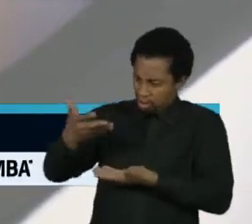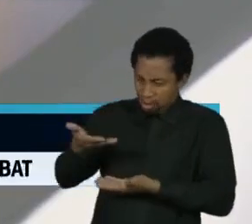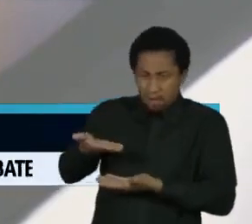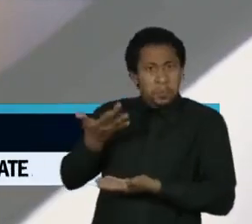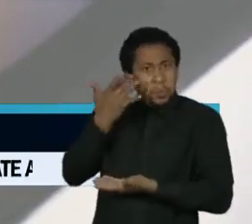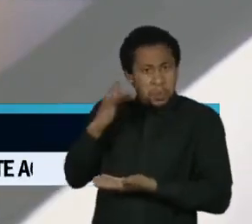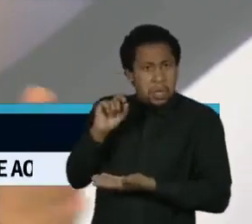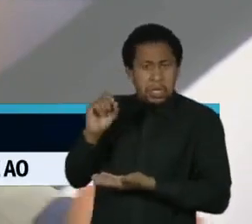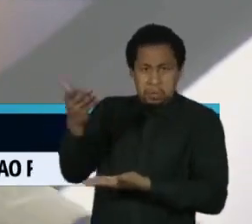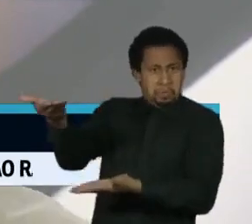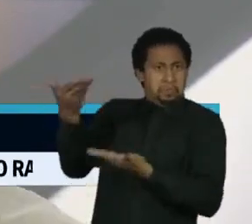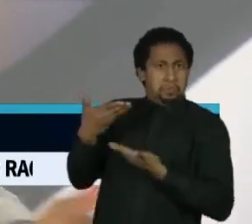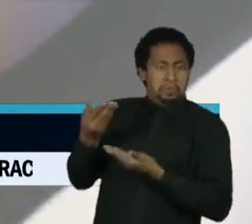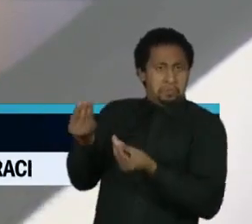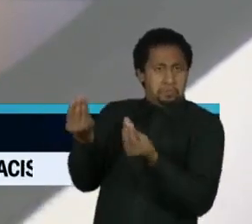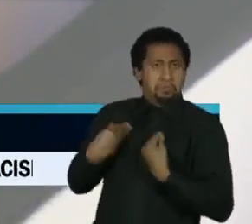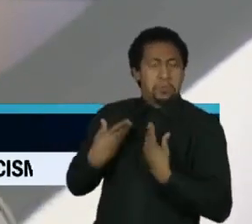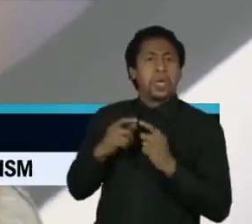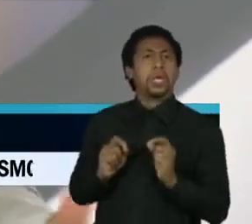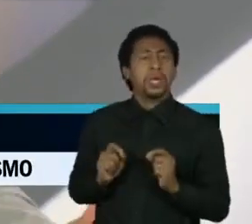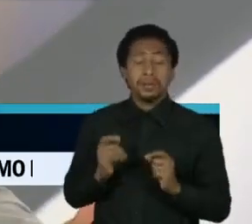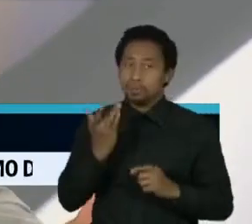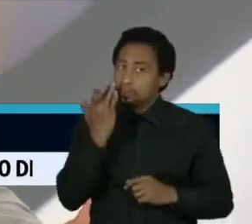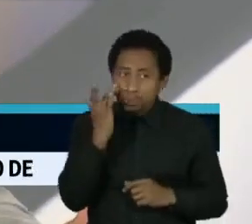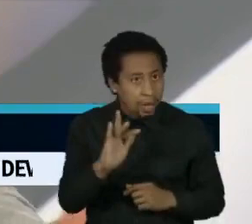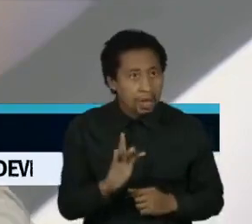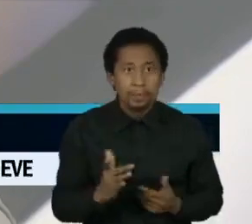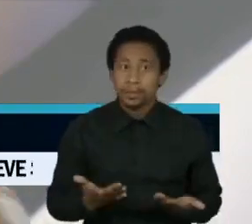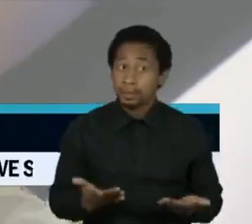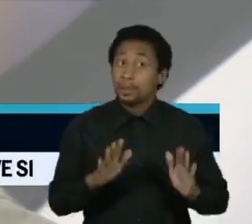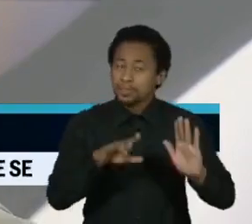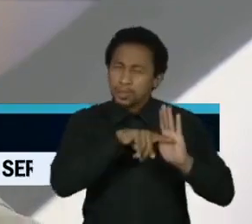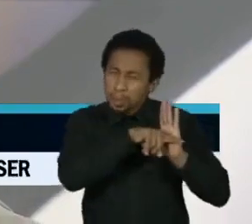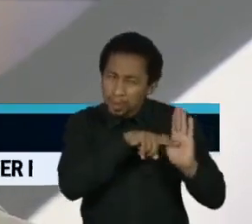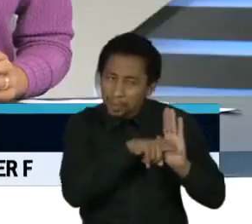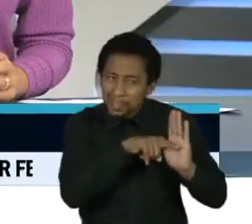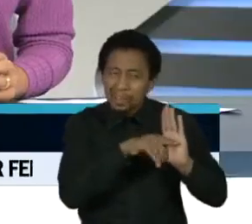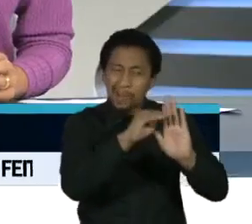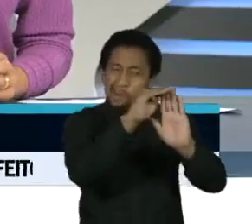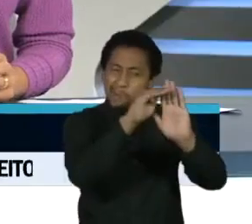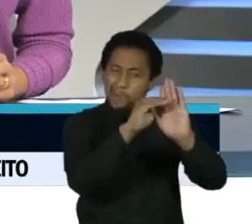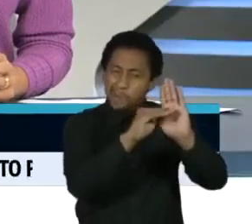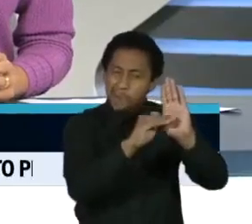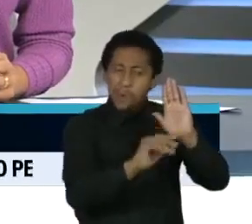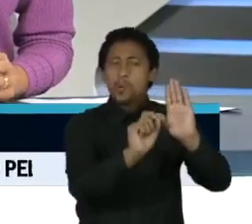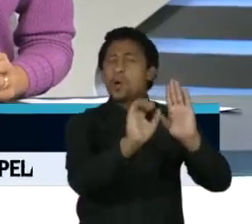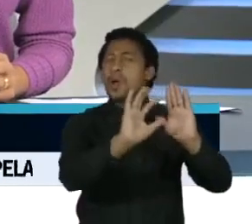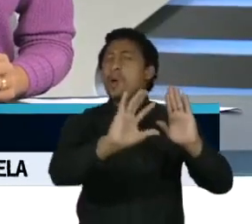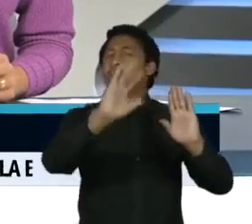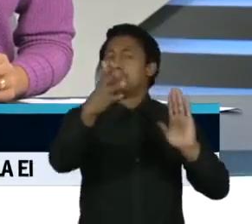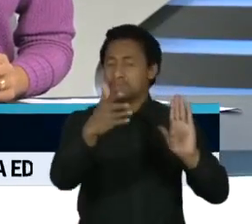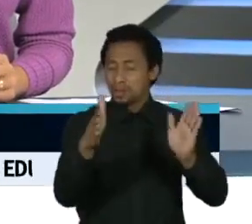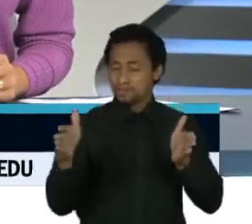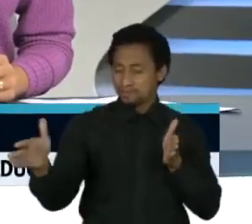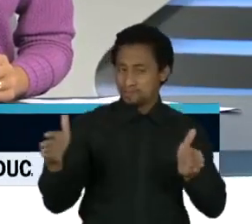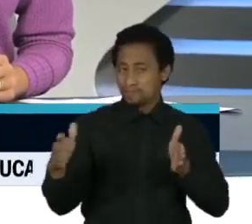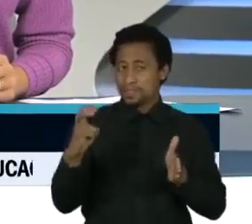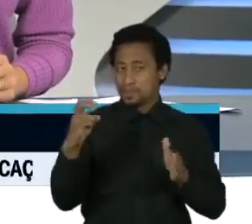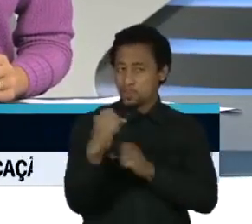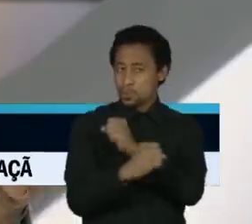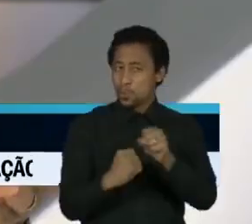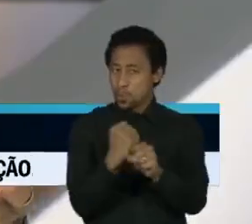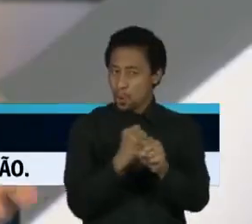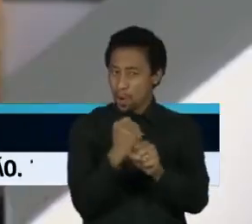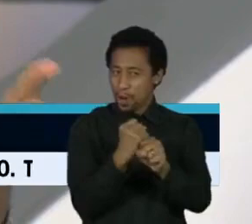essas criminalidades. Mas quando a gente pega a ficha corrida do MEC, sobretudo nesses últimos 5 anos, né, em que, como já dissemos aqui,